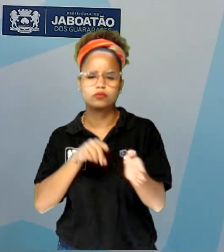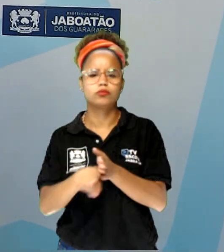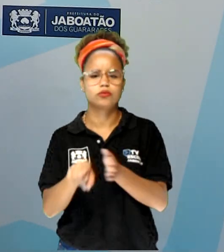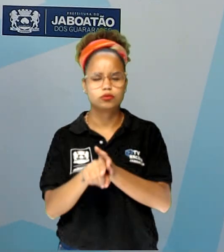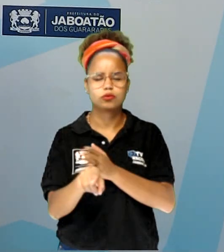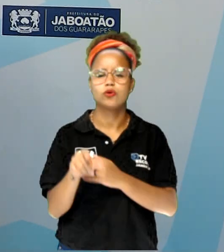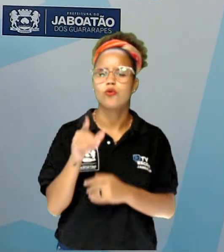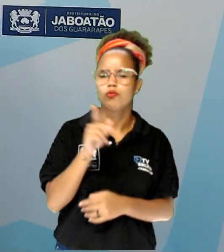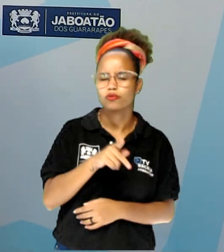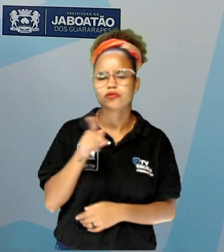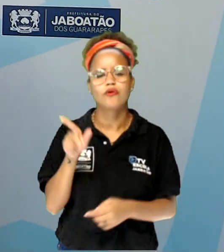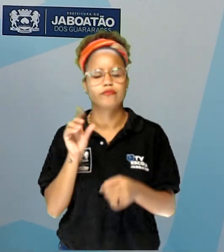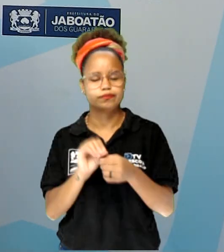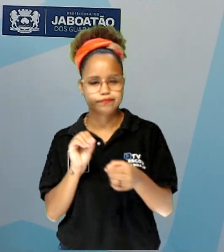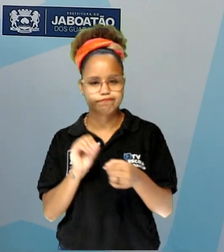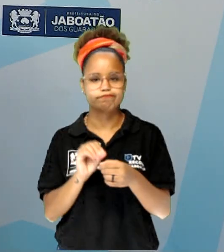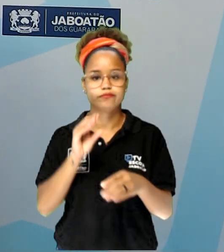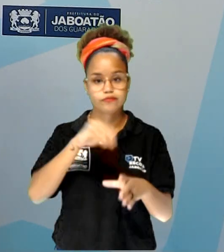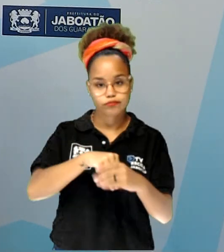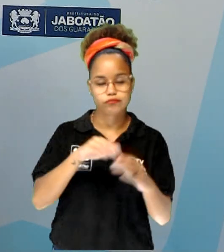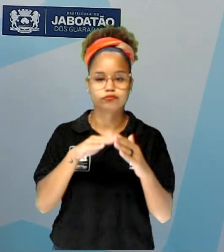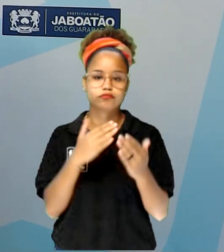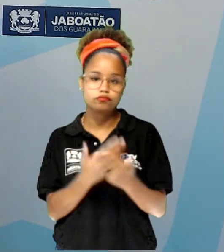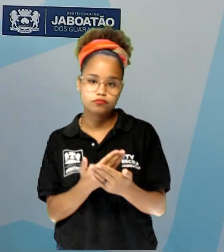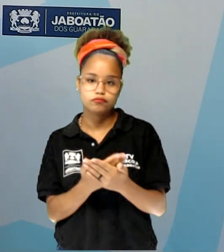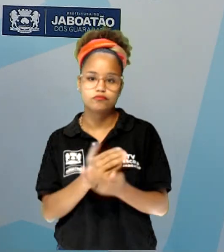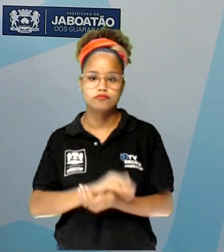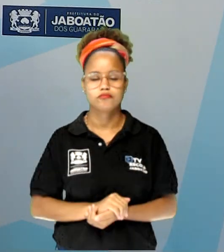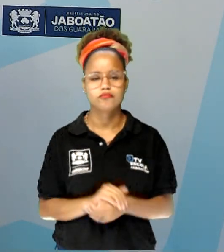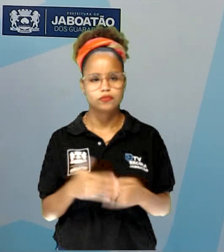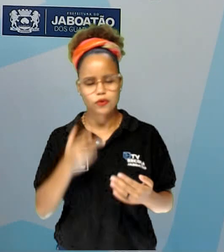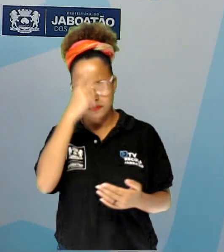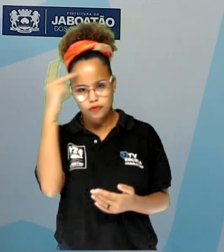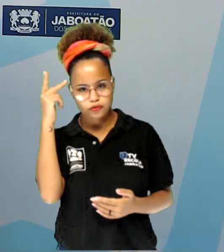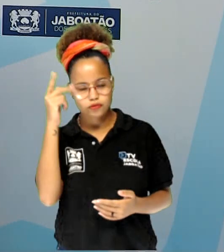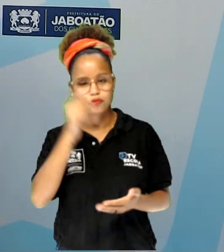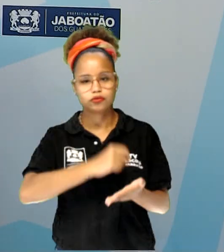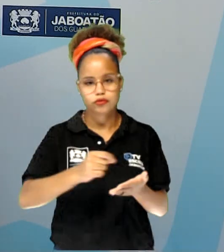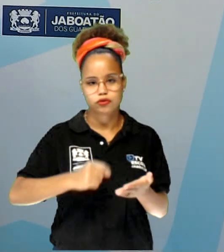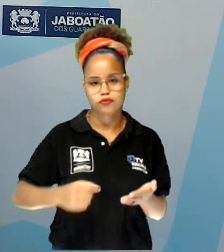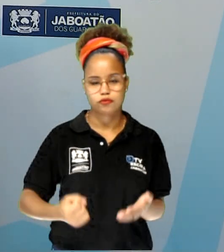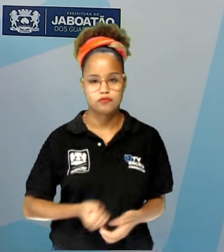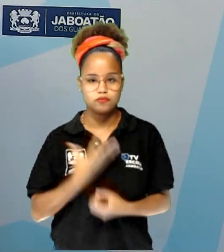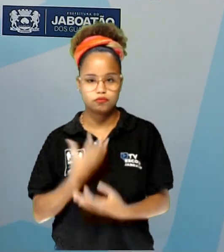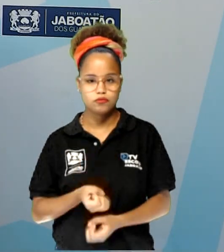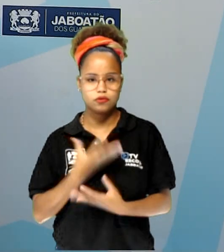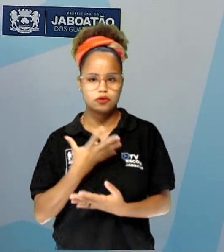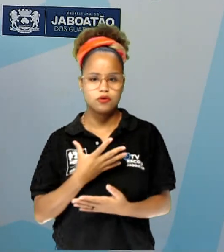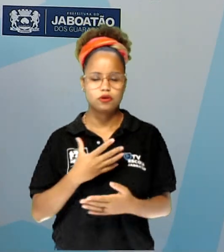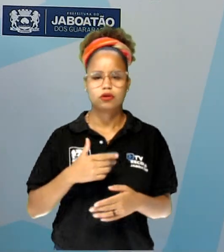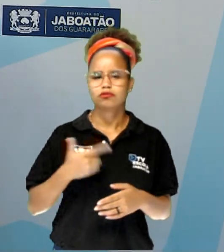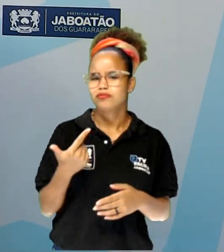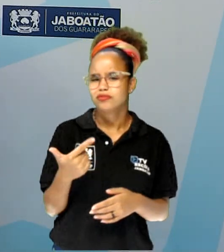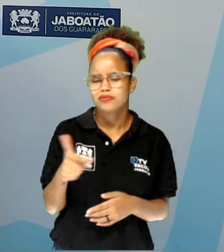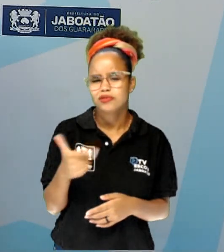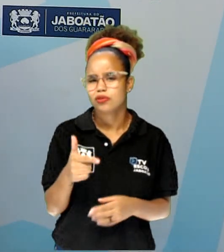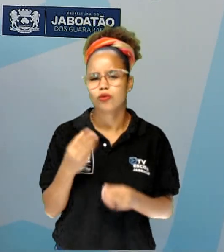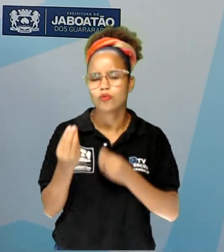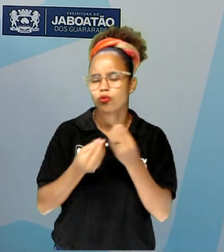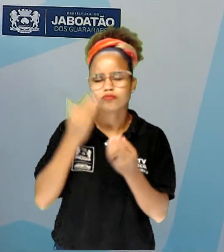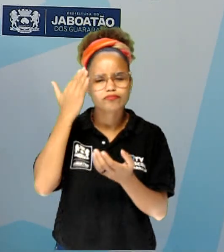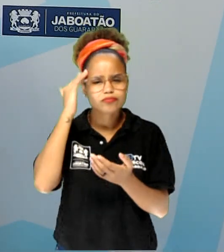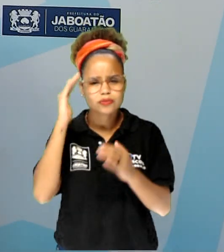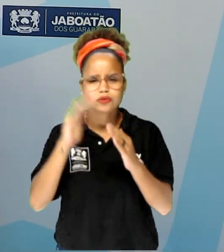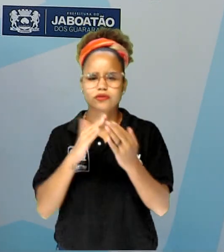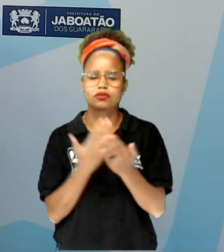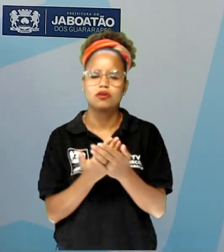os professores faziam na escola. E segundo o próprio eu lírico aí do poema, isso deixava a escola sem sentido. Várias perguntas